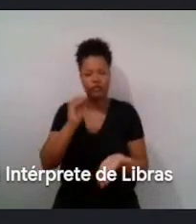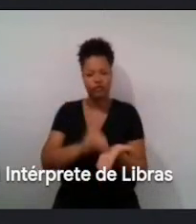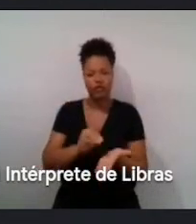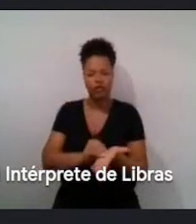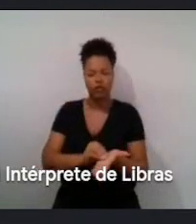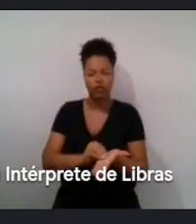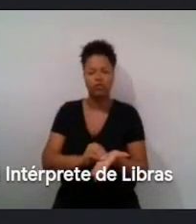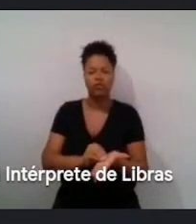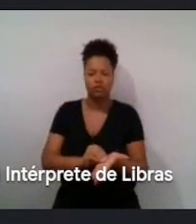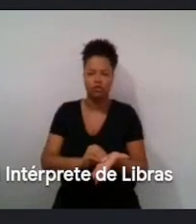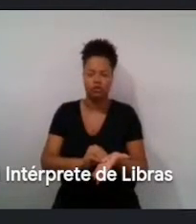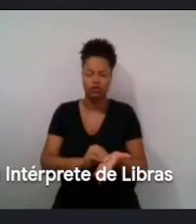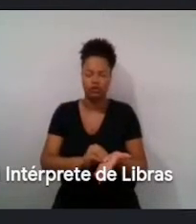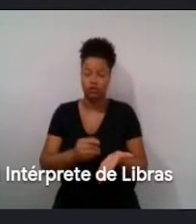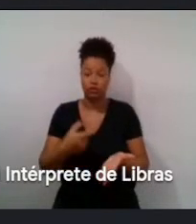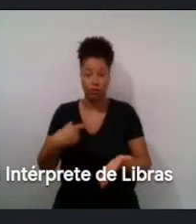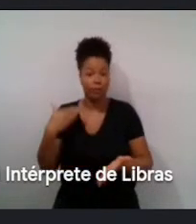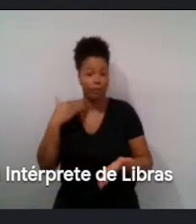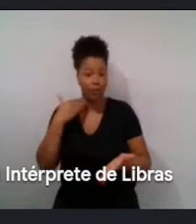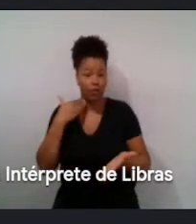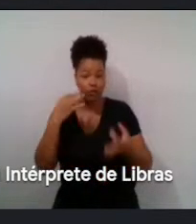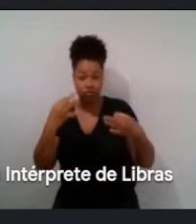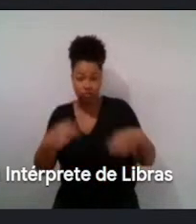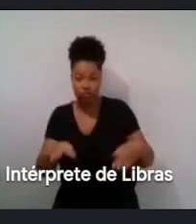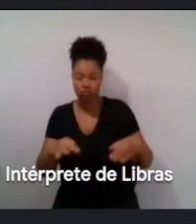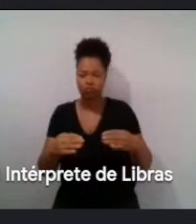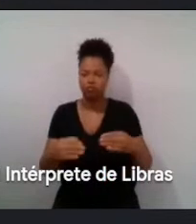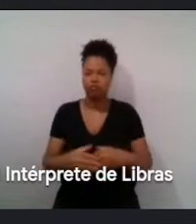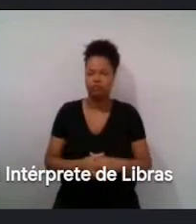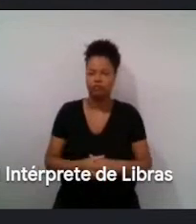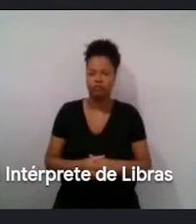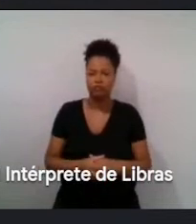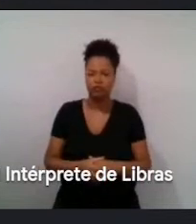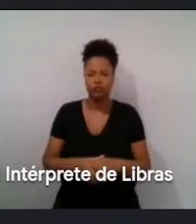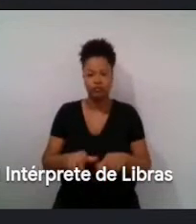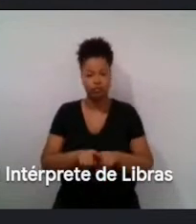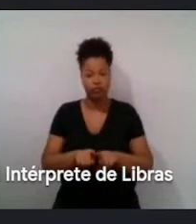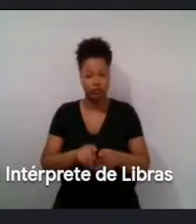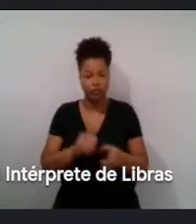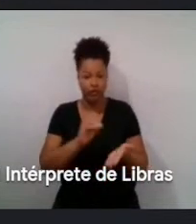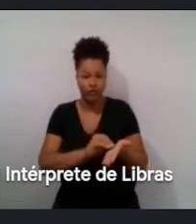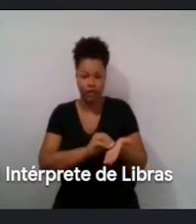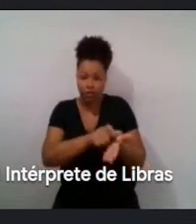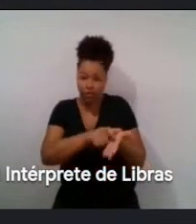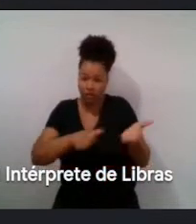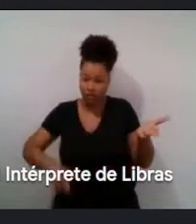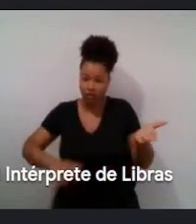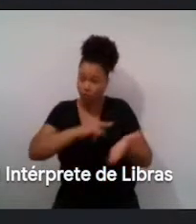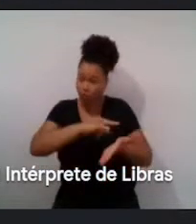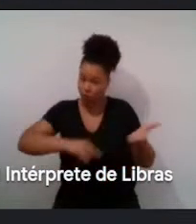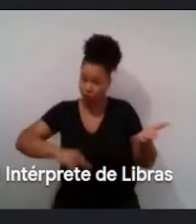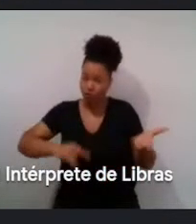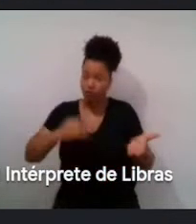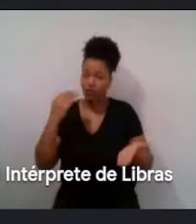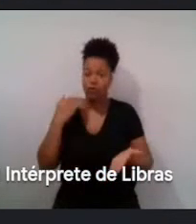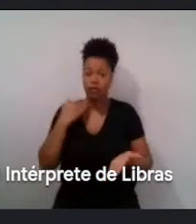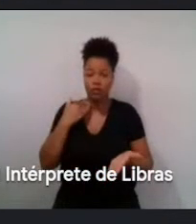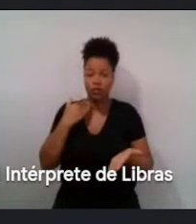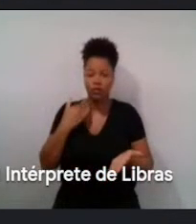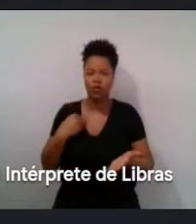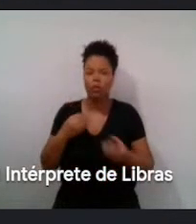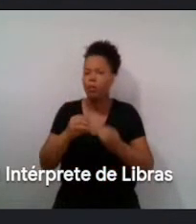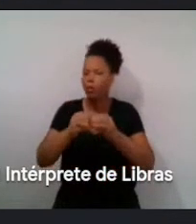A jurisprudência do TSE é firme no sentido de que a ausência dos extratos bancários não prejudica a análise das